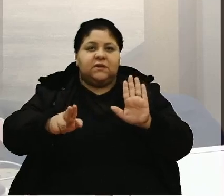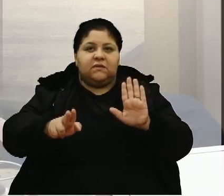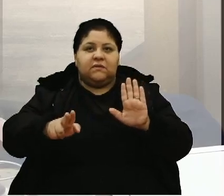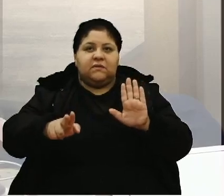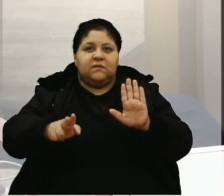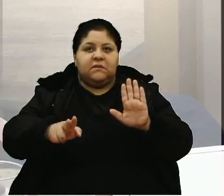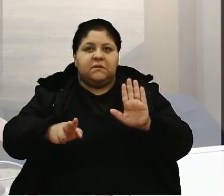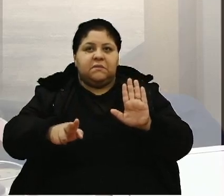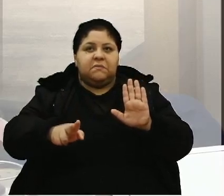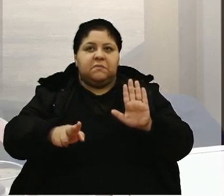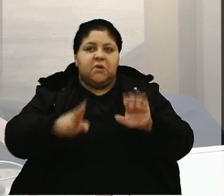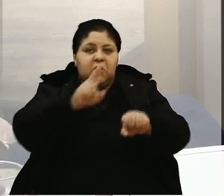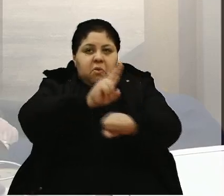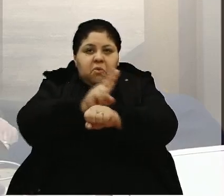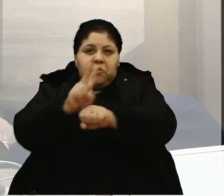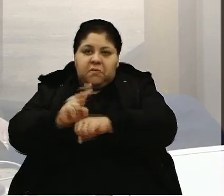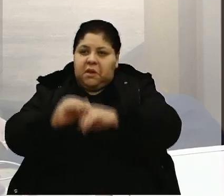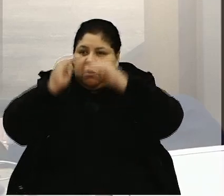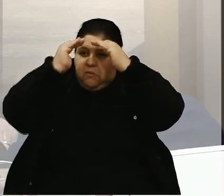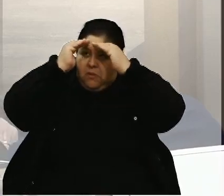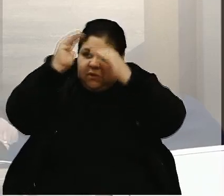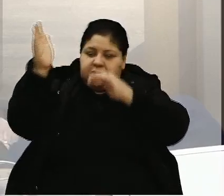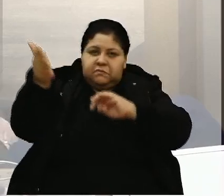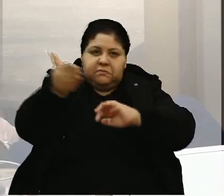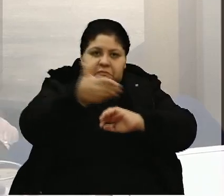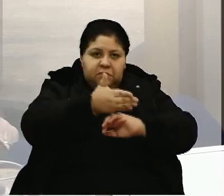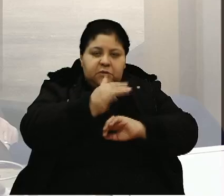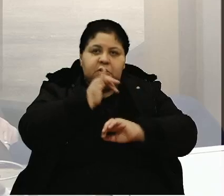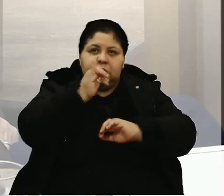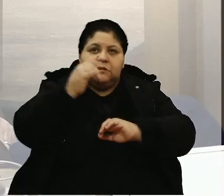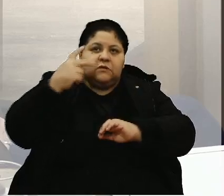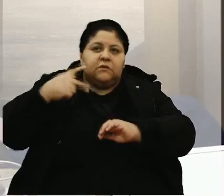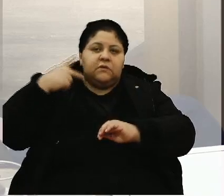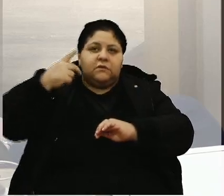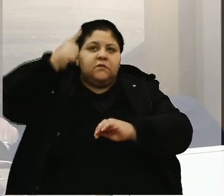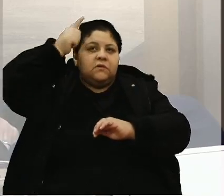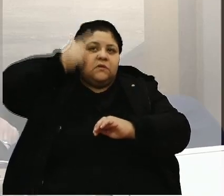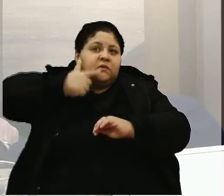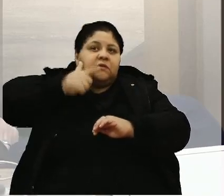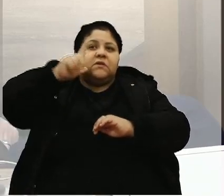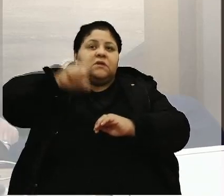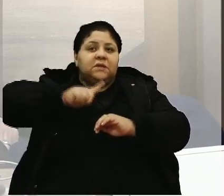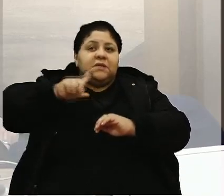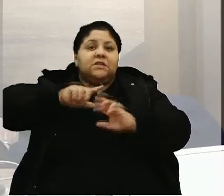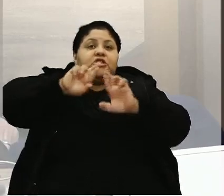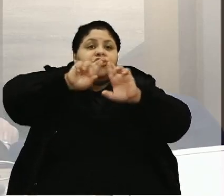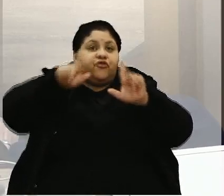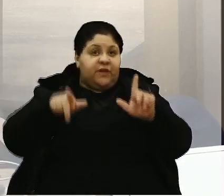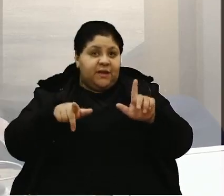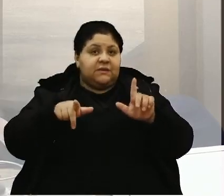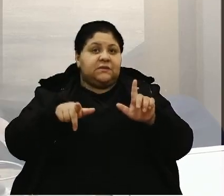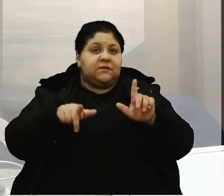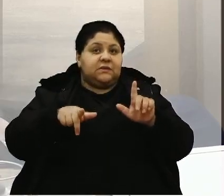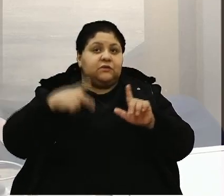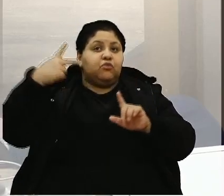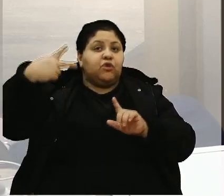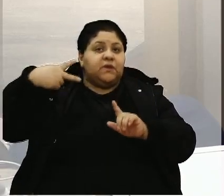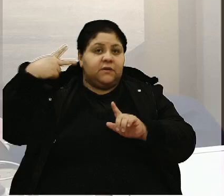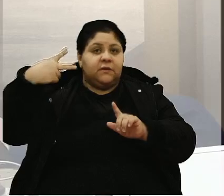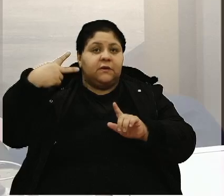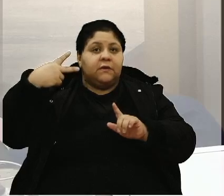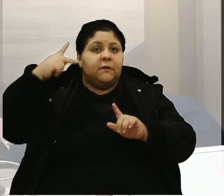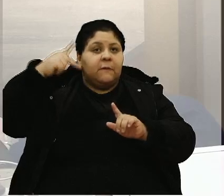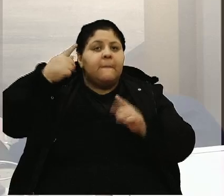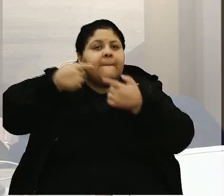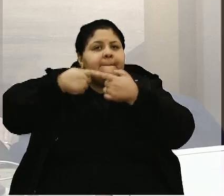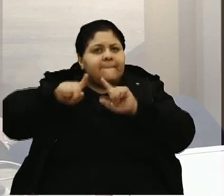com muito respeito. Acho que, dito aqui inclusive pelo vereador Lucas Carenhato, a gente tem divergências no campo político, mas a gente